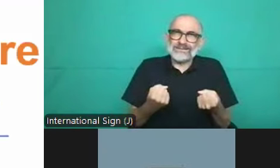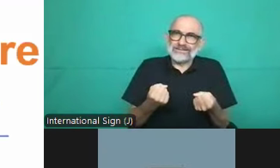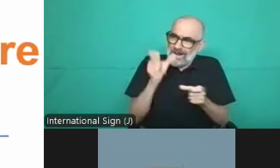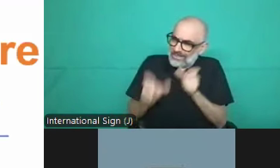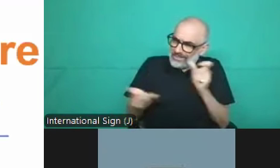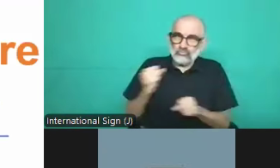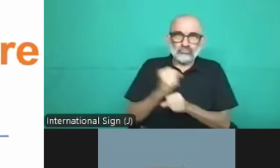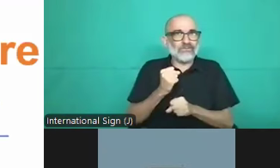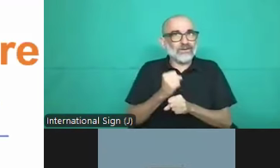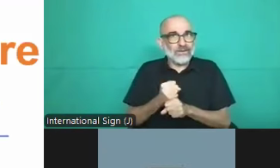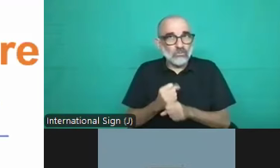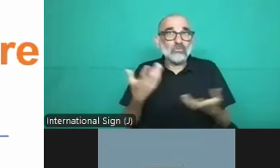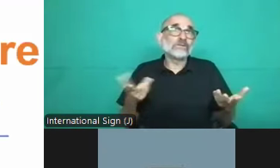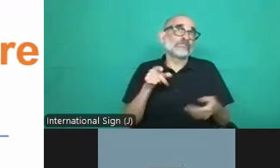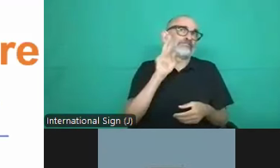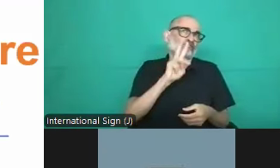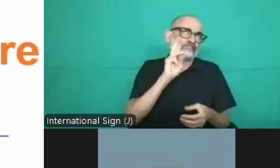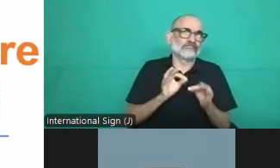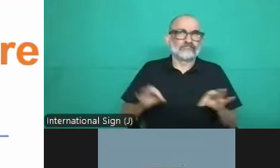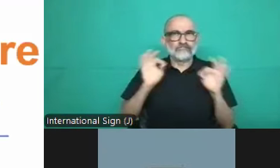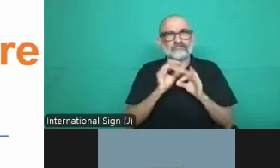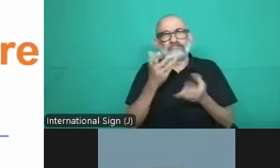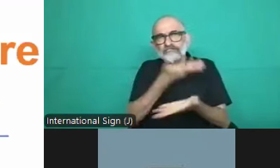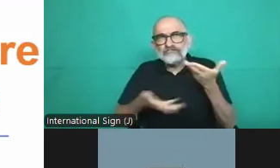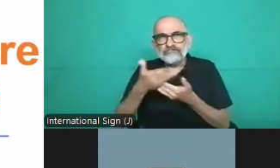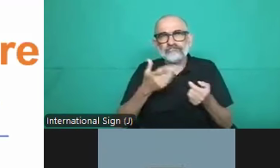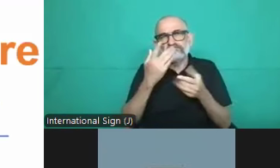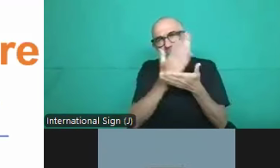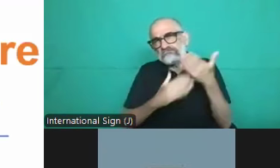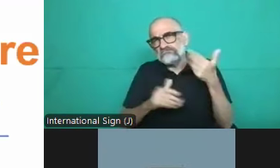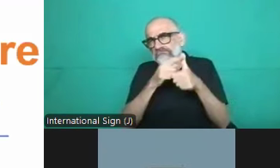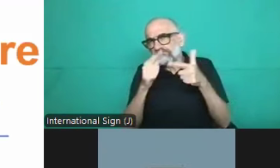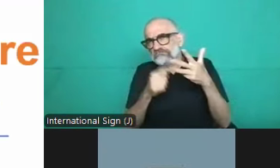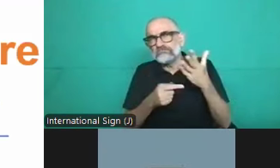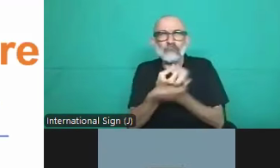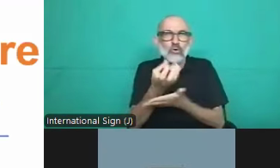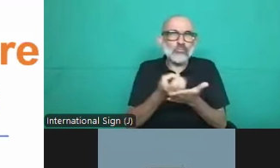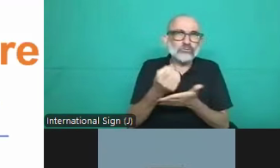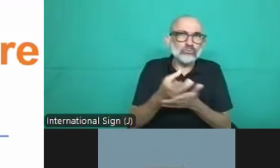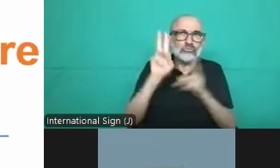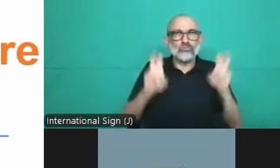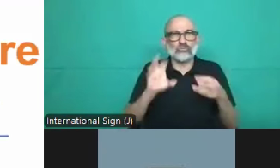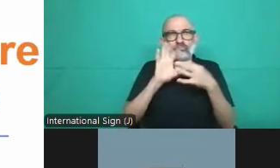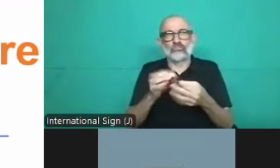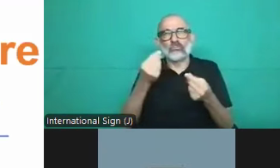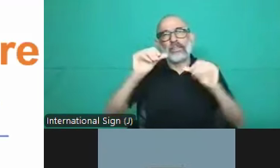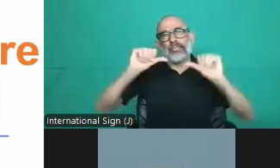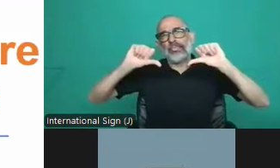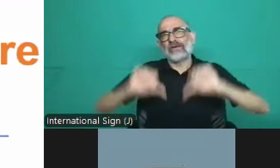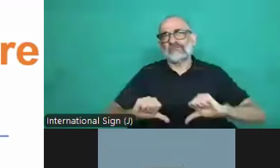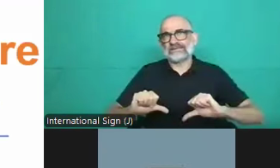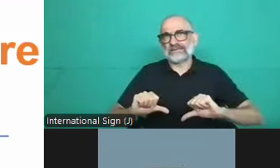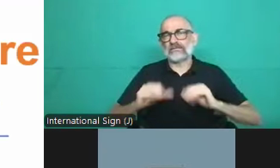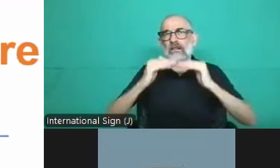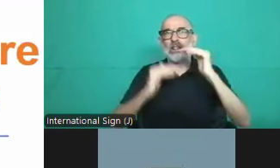de Lancet, 600 nos habla mil de 2 millones e de 2 un milhões déficit de recursos de um humanos para la déficit de salud recursos para el año humanos